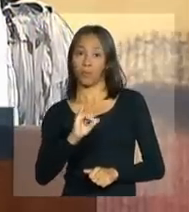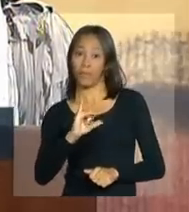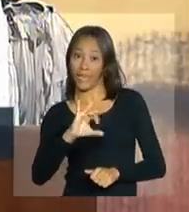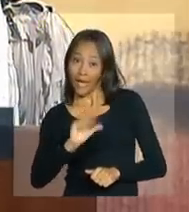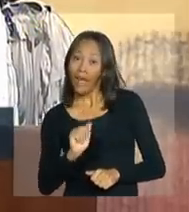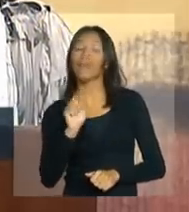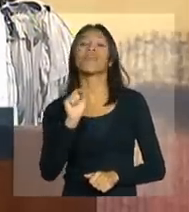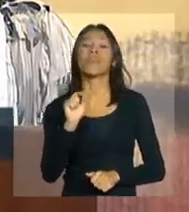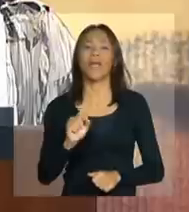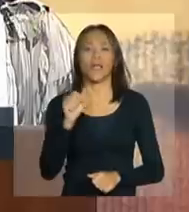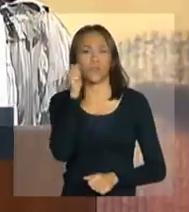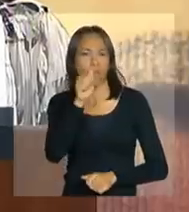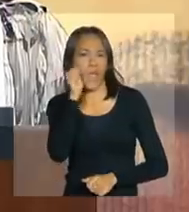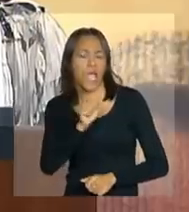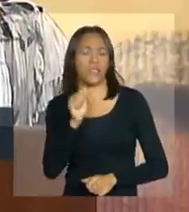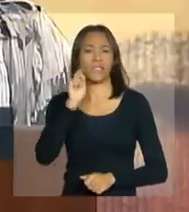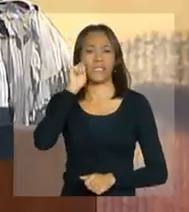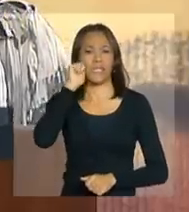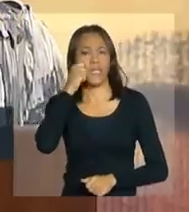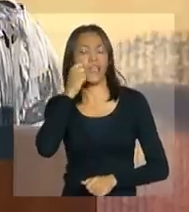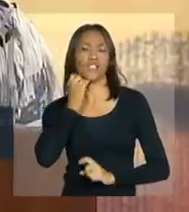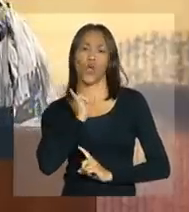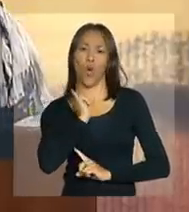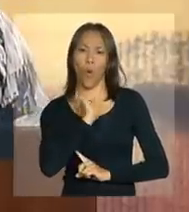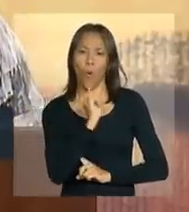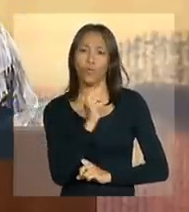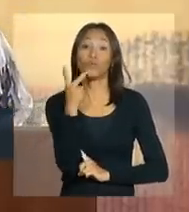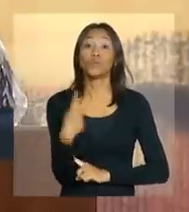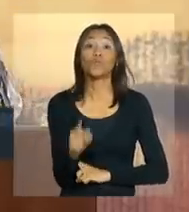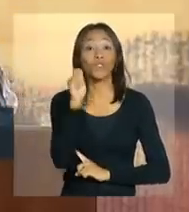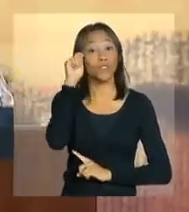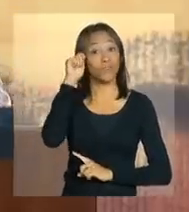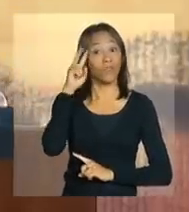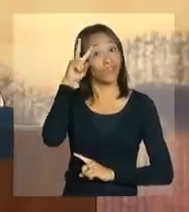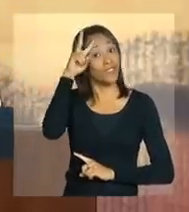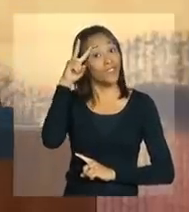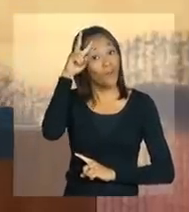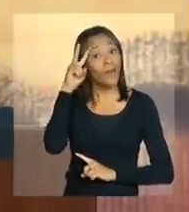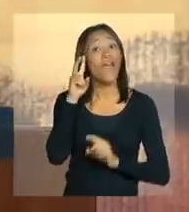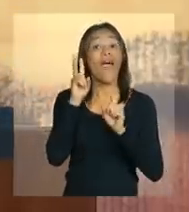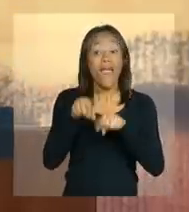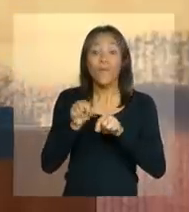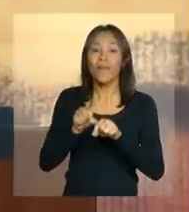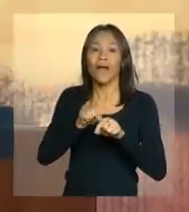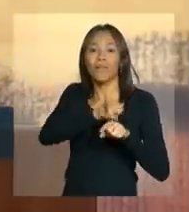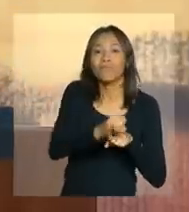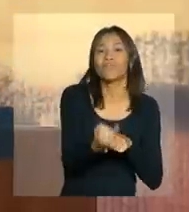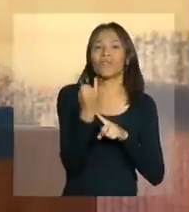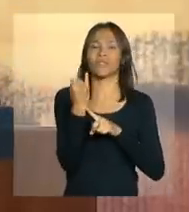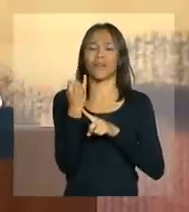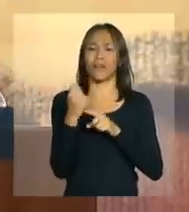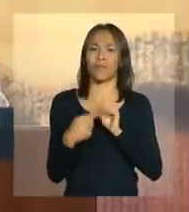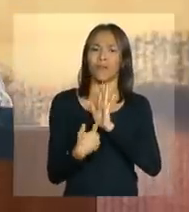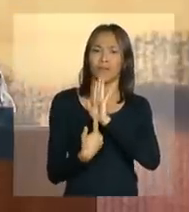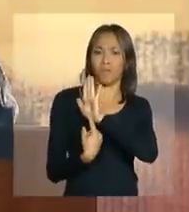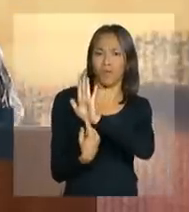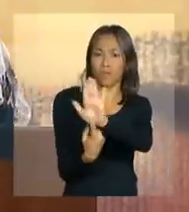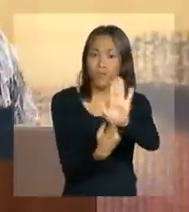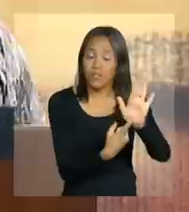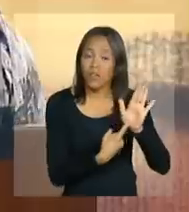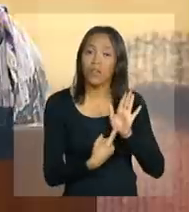negras contam a sua história exatamente no sentido de recuperar a dimensão